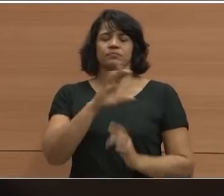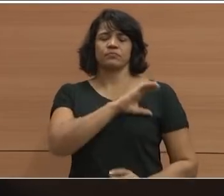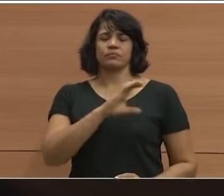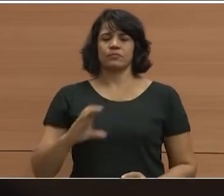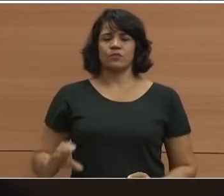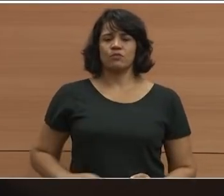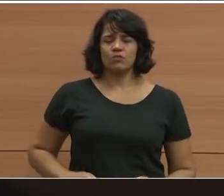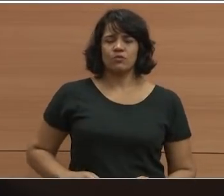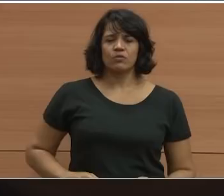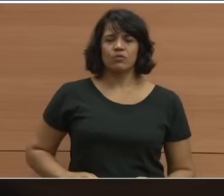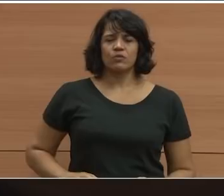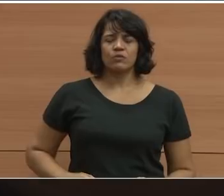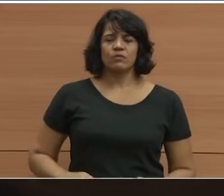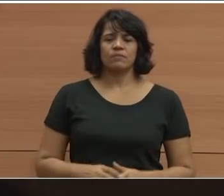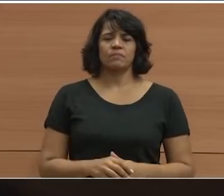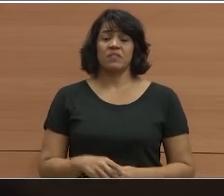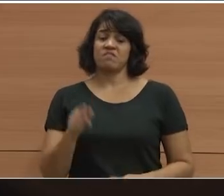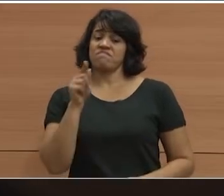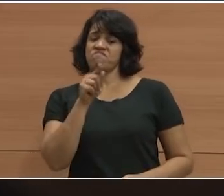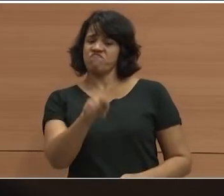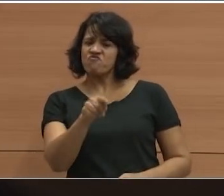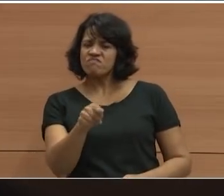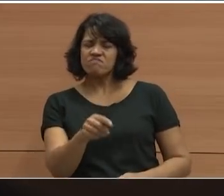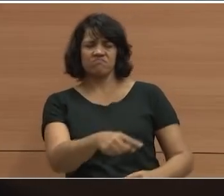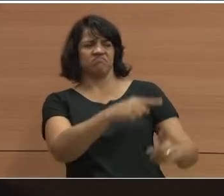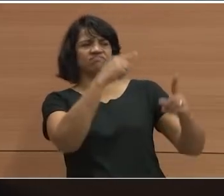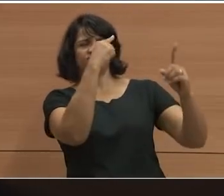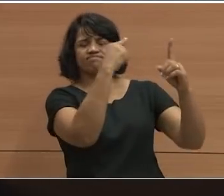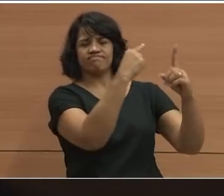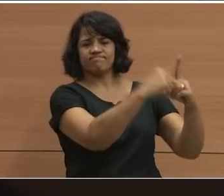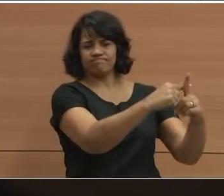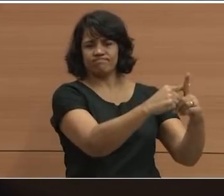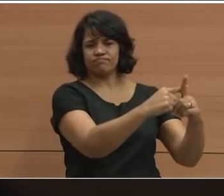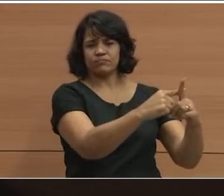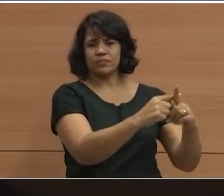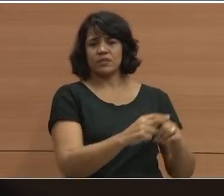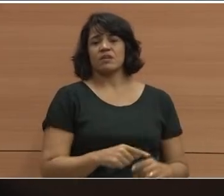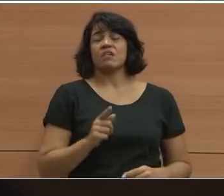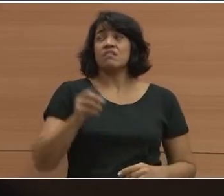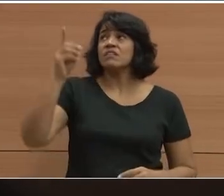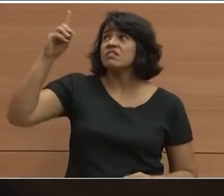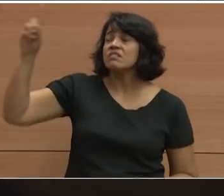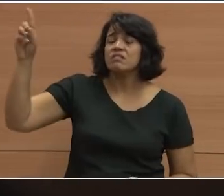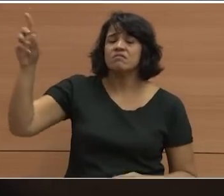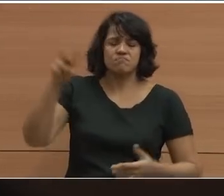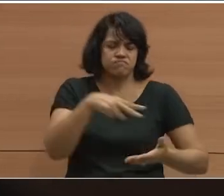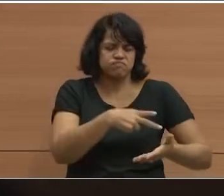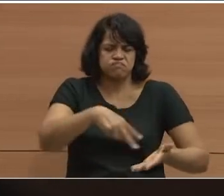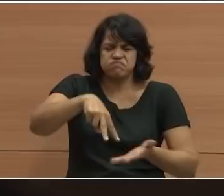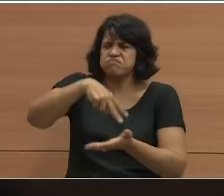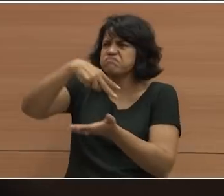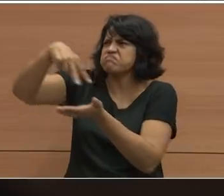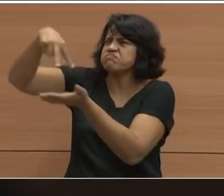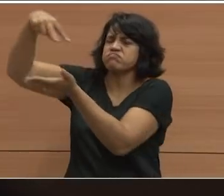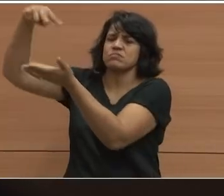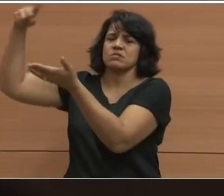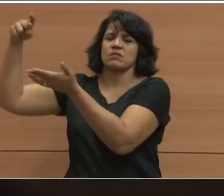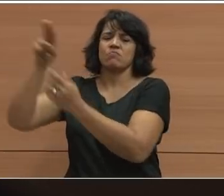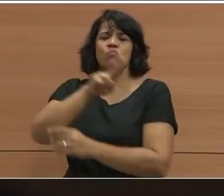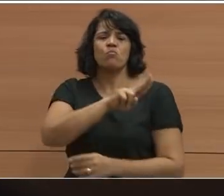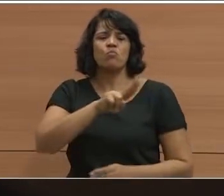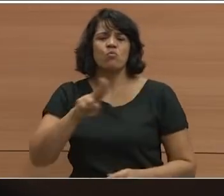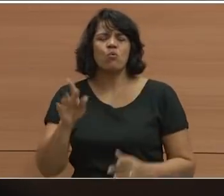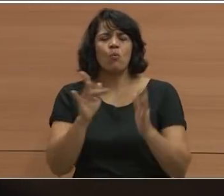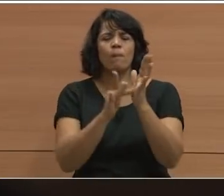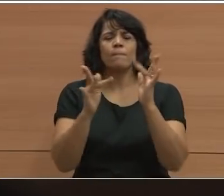Cristo Nazareno, a quem vós crucificastes e a quem Deus ressuscitou dentre os mortos, sim, em seu nome é que